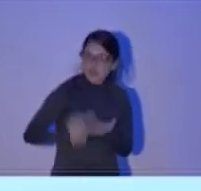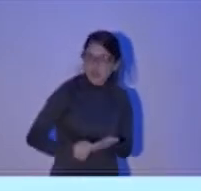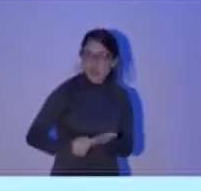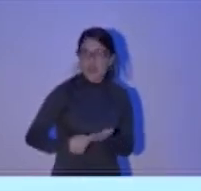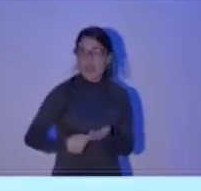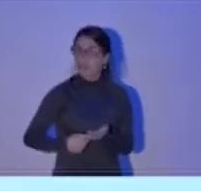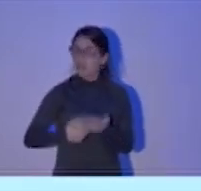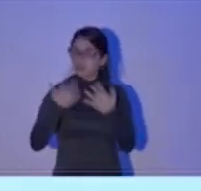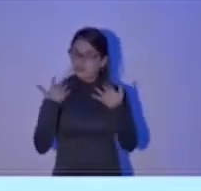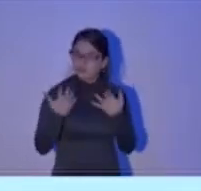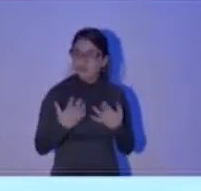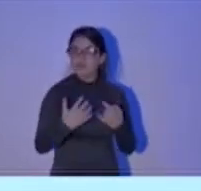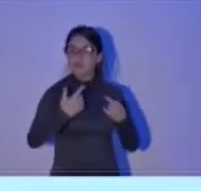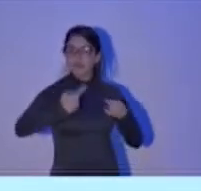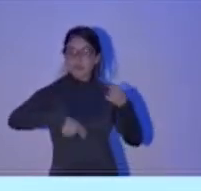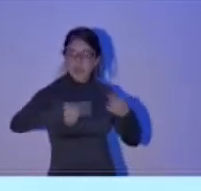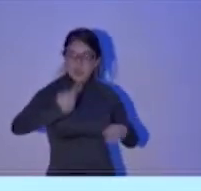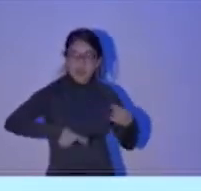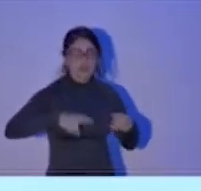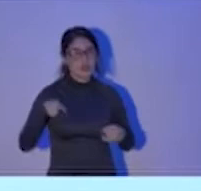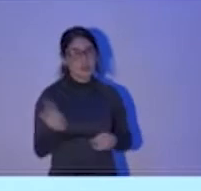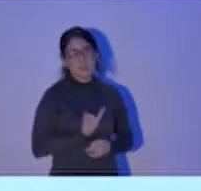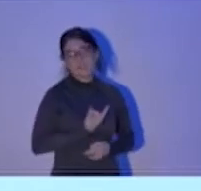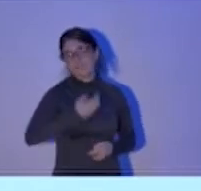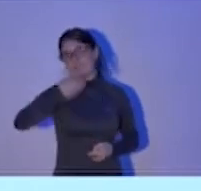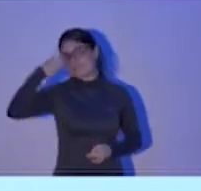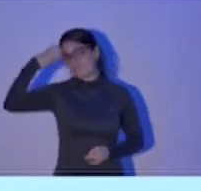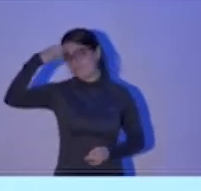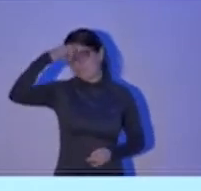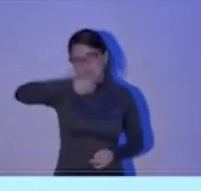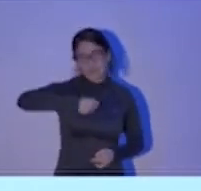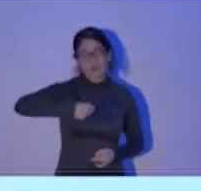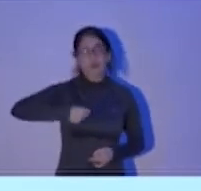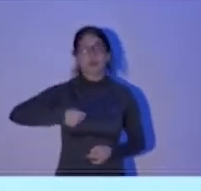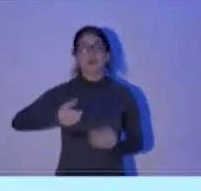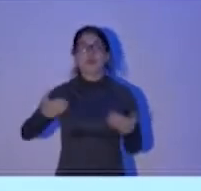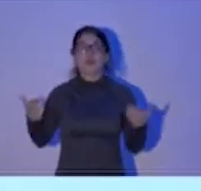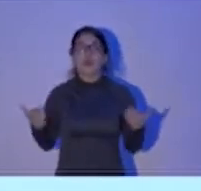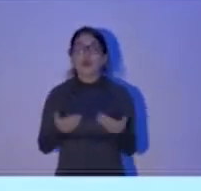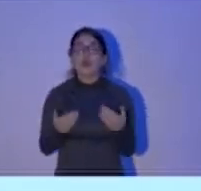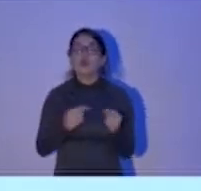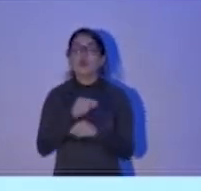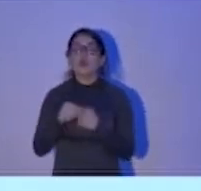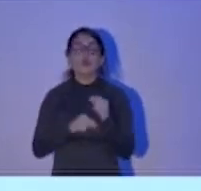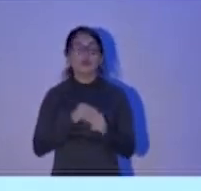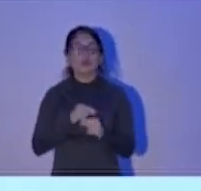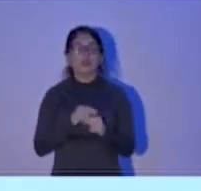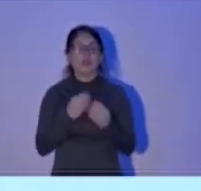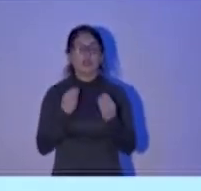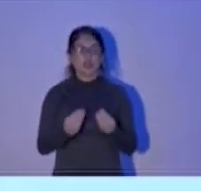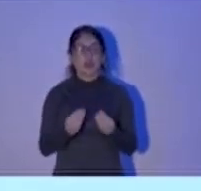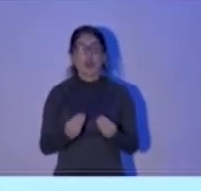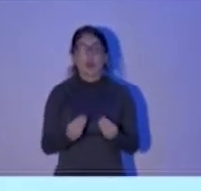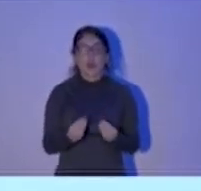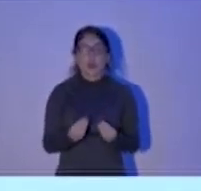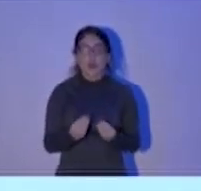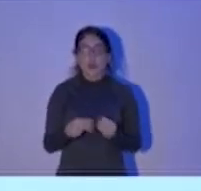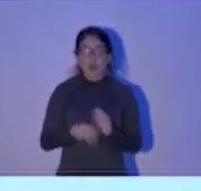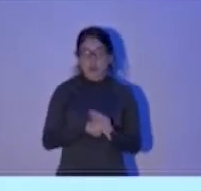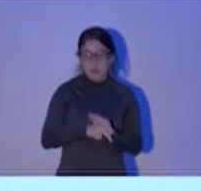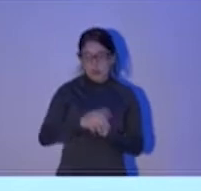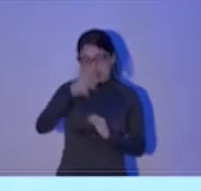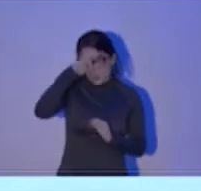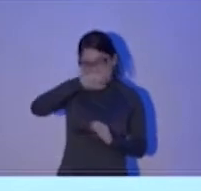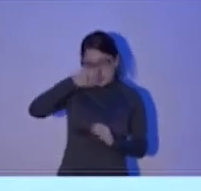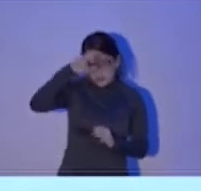a gente tem procurado encontrar aquilo que nos une hoje, que não tem como ser outra forma, não ser